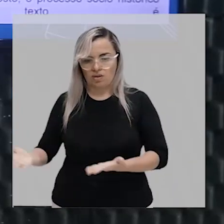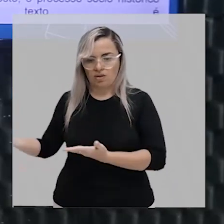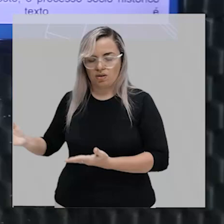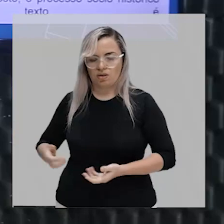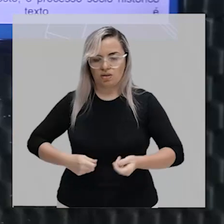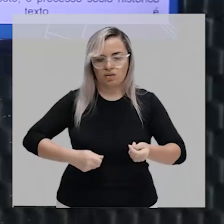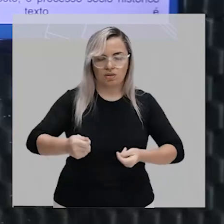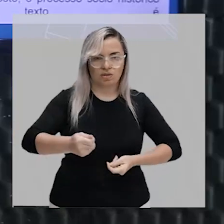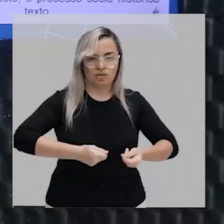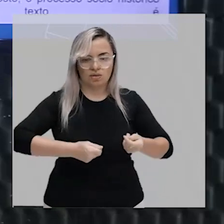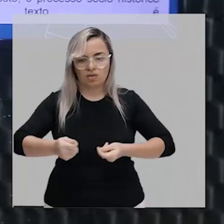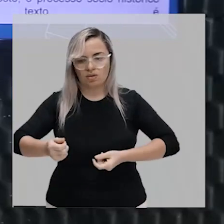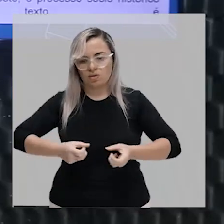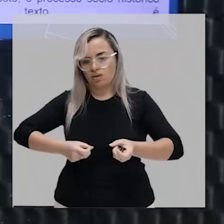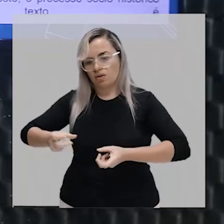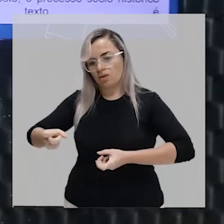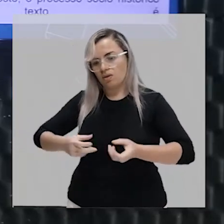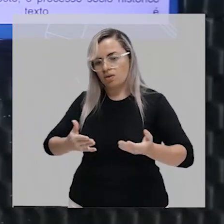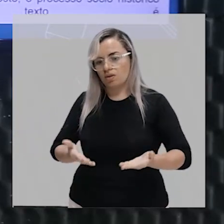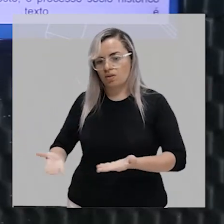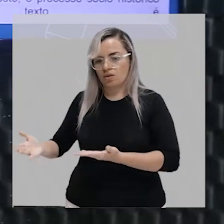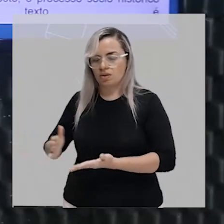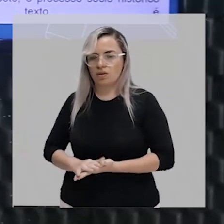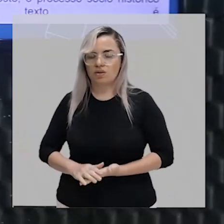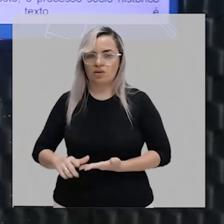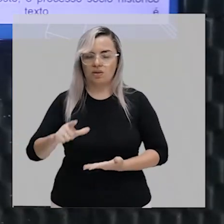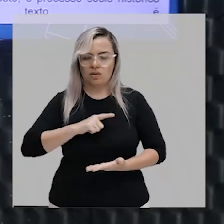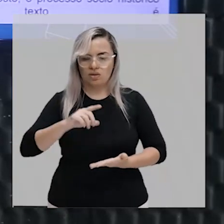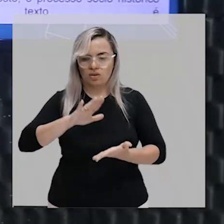citadas permite interpretar as